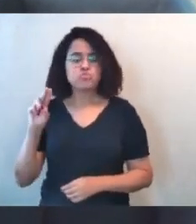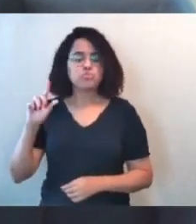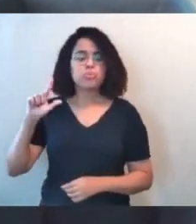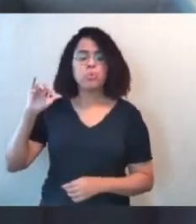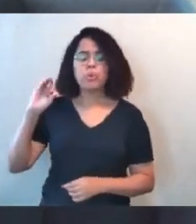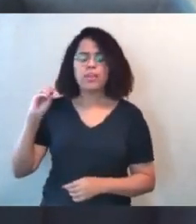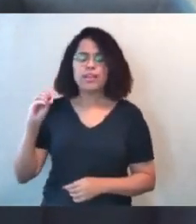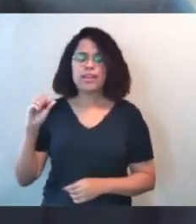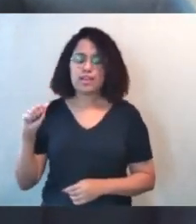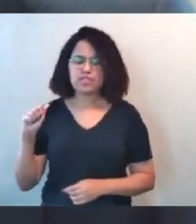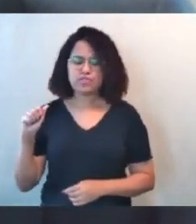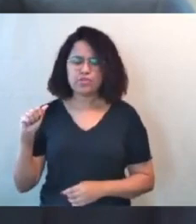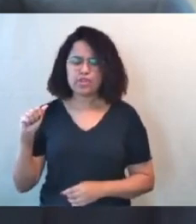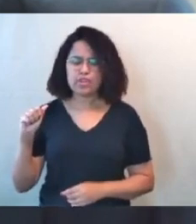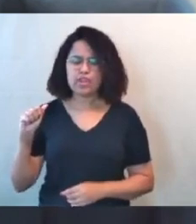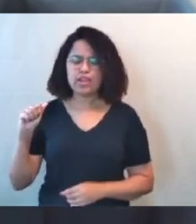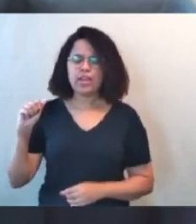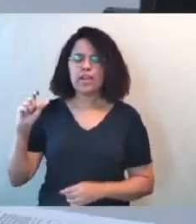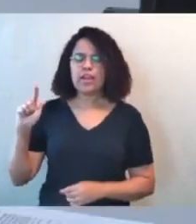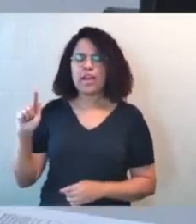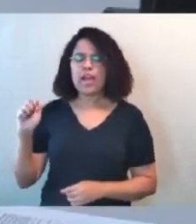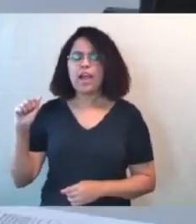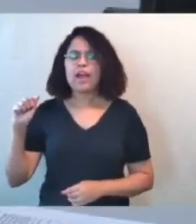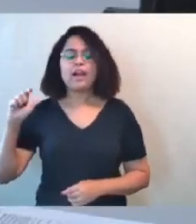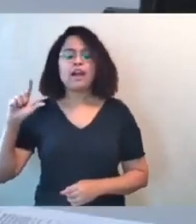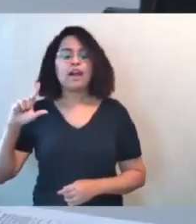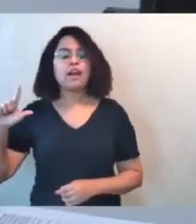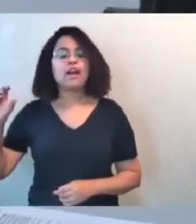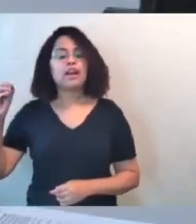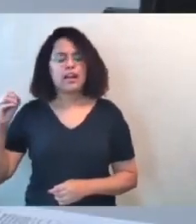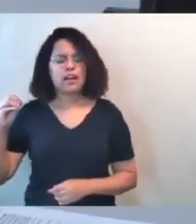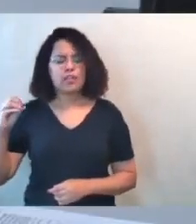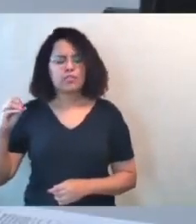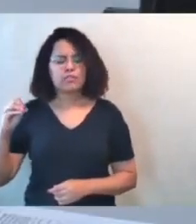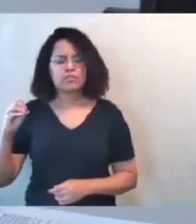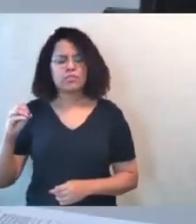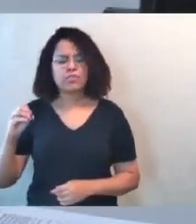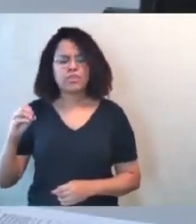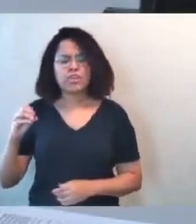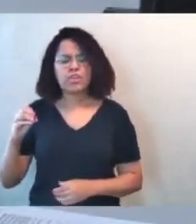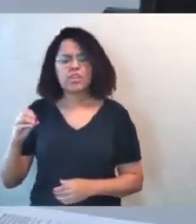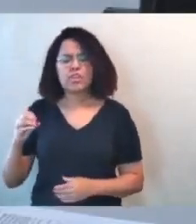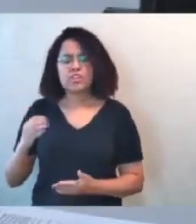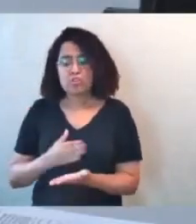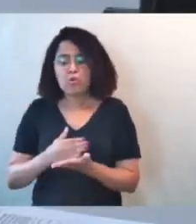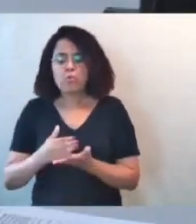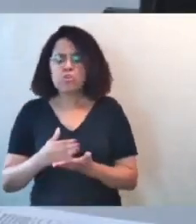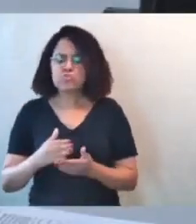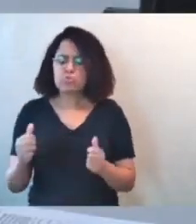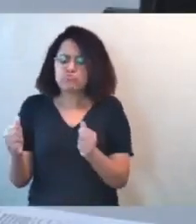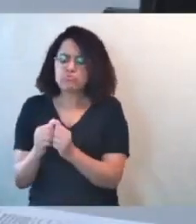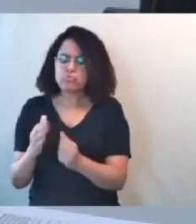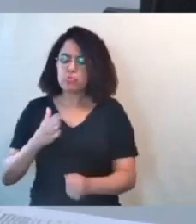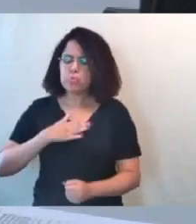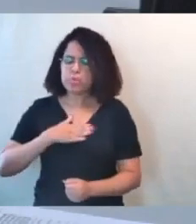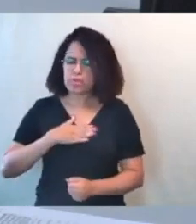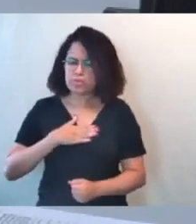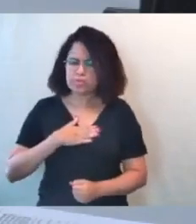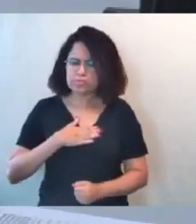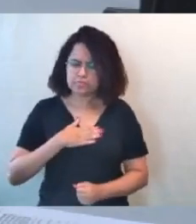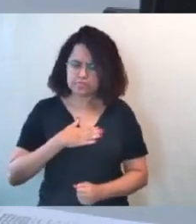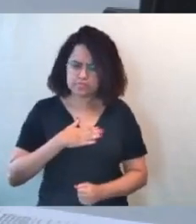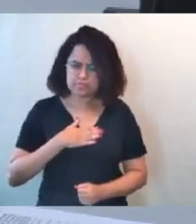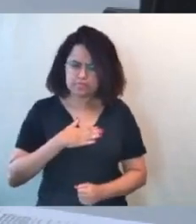também praticamente junto comigo. Ótimo, então vamos lá. Célio Bousada não está mais